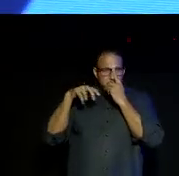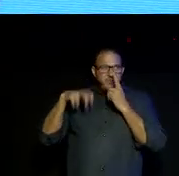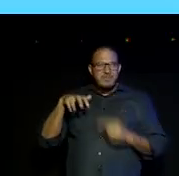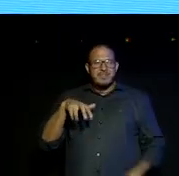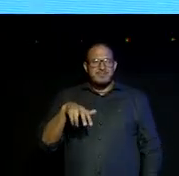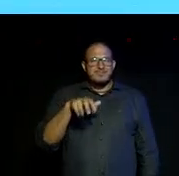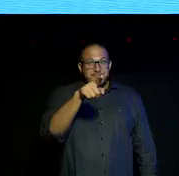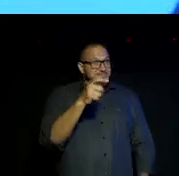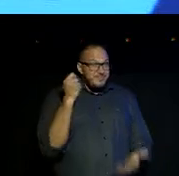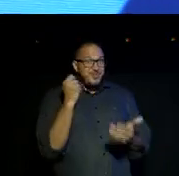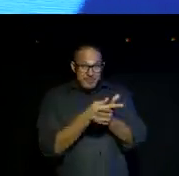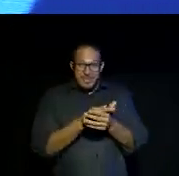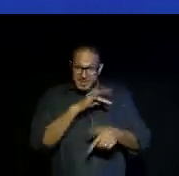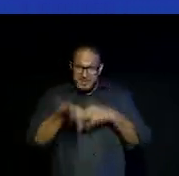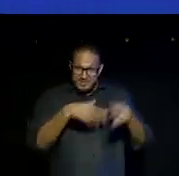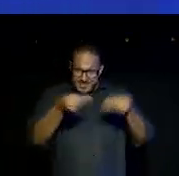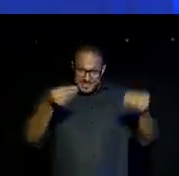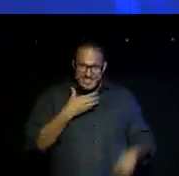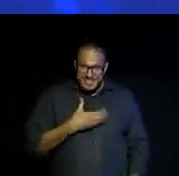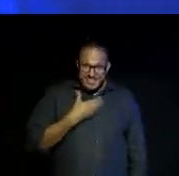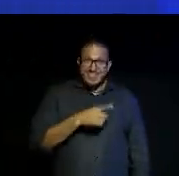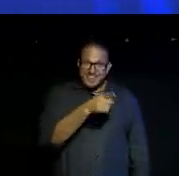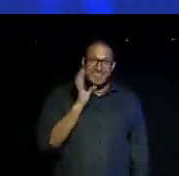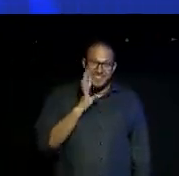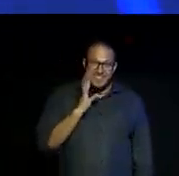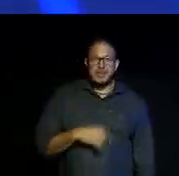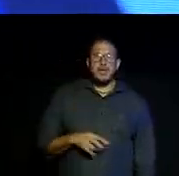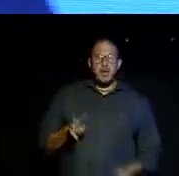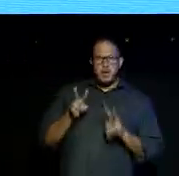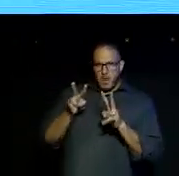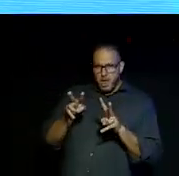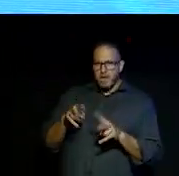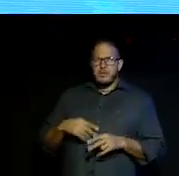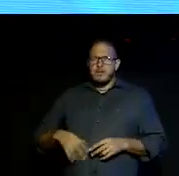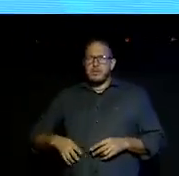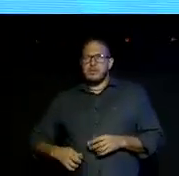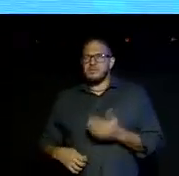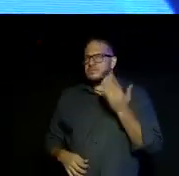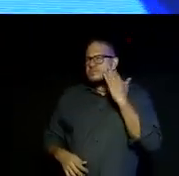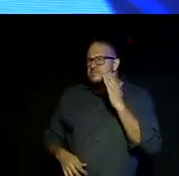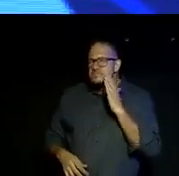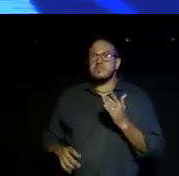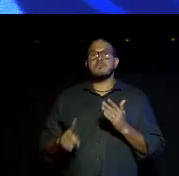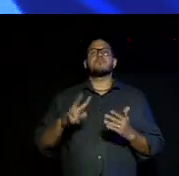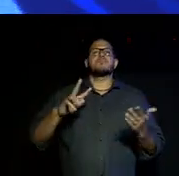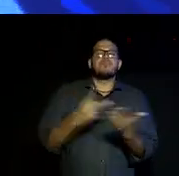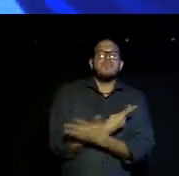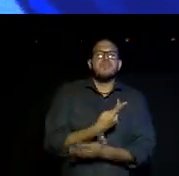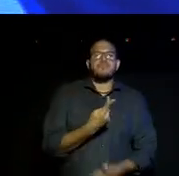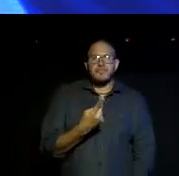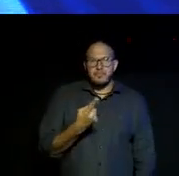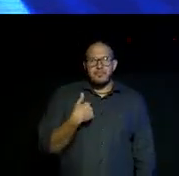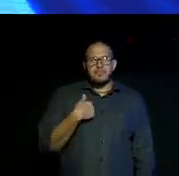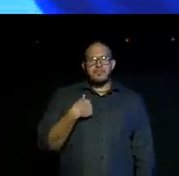mim, comprando presente de Natal, hein? É isso aí, estou comprando presente de Natal. Eu olhava nas vitrines, eu queria entender. Até que uma hora